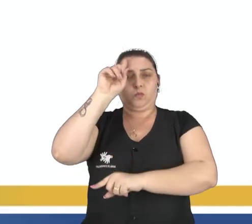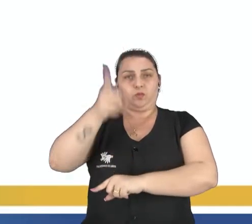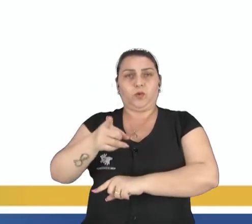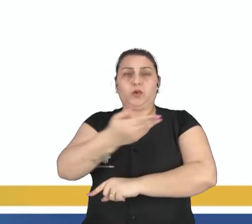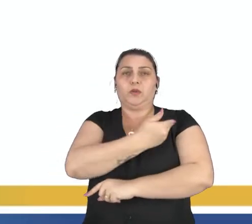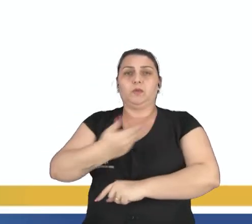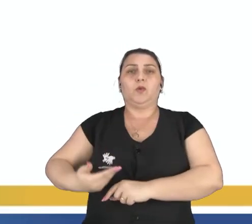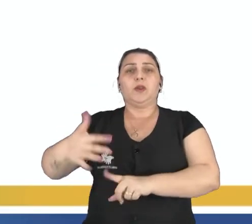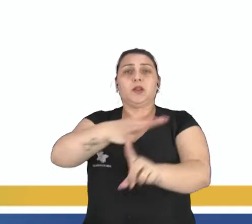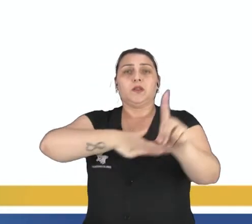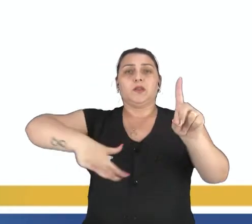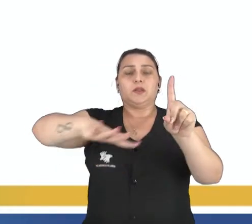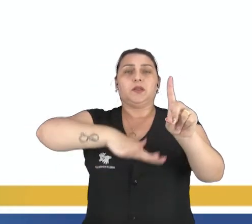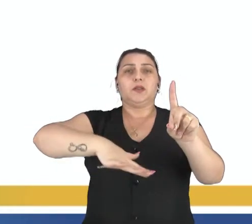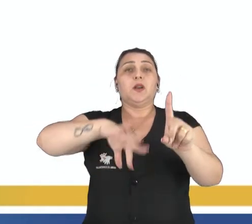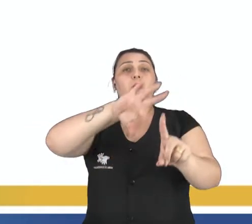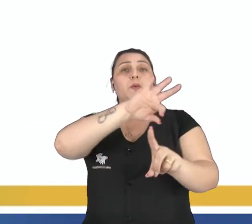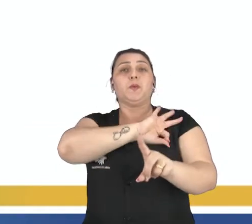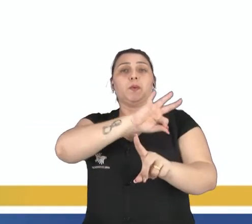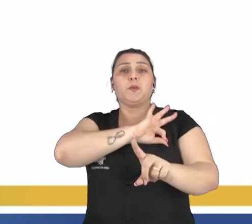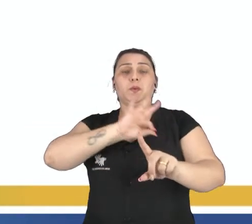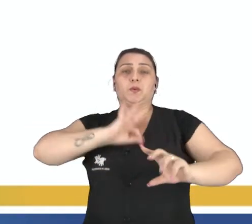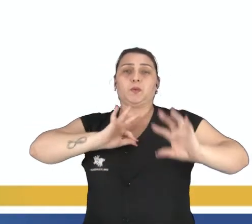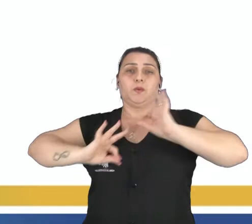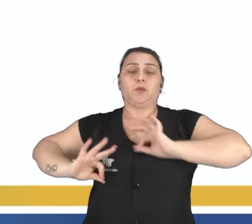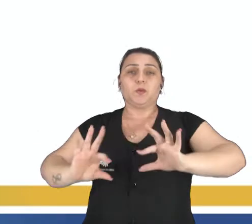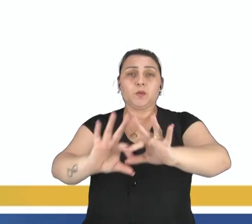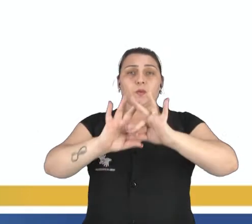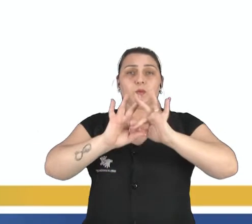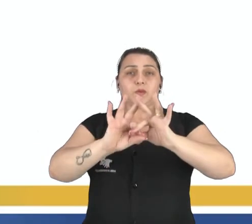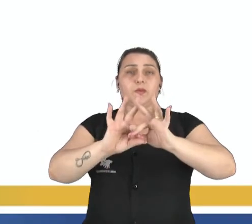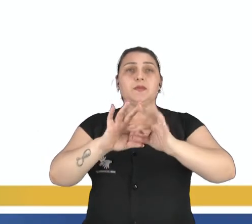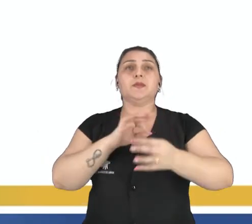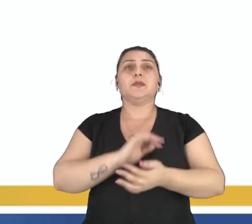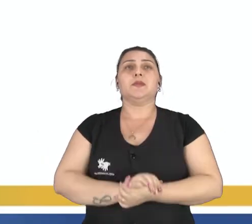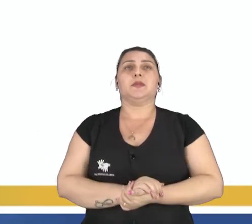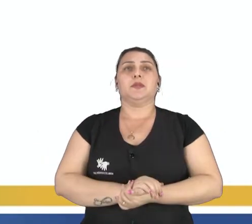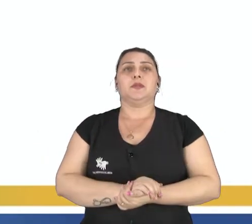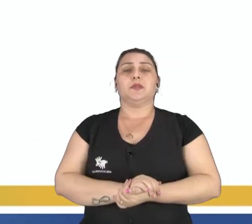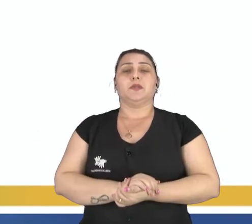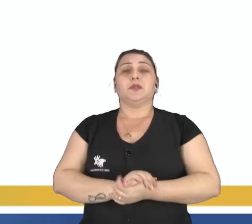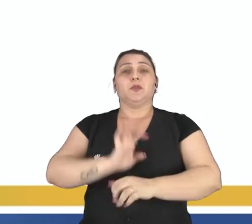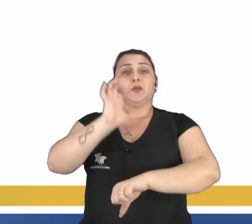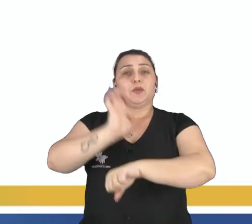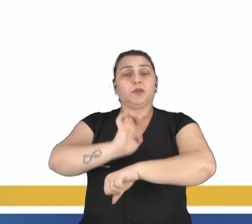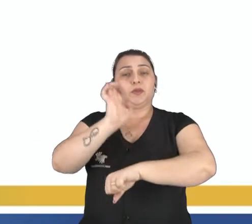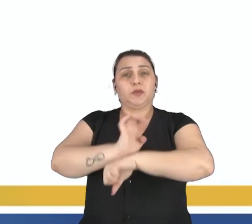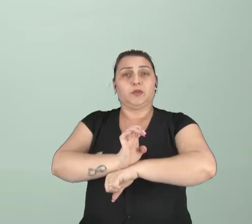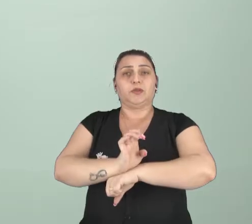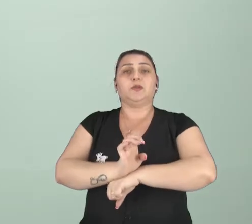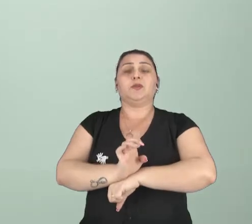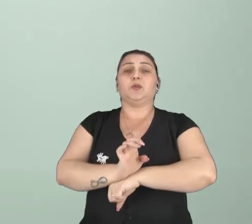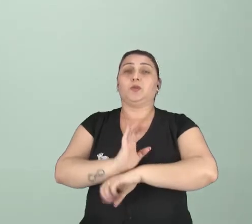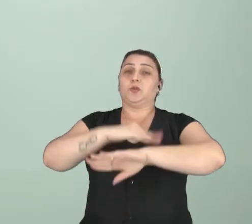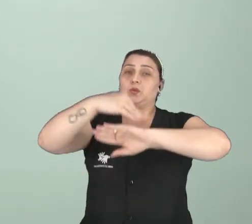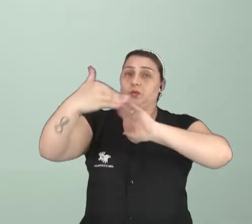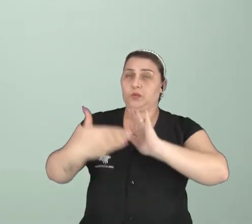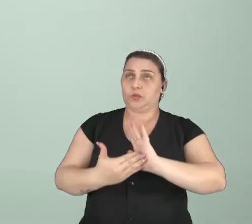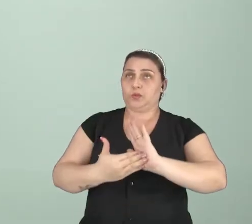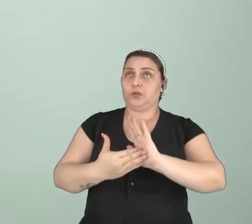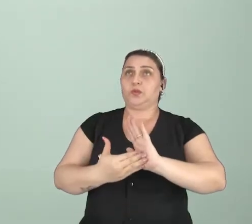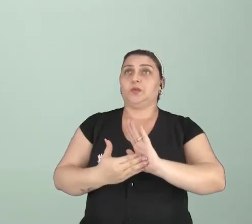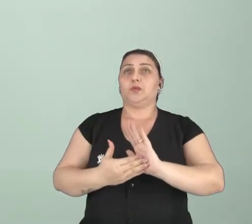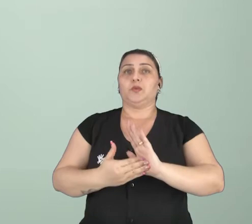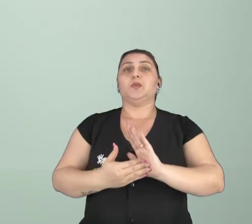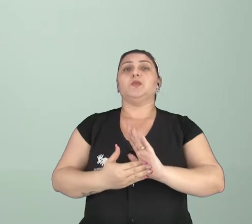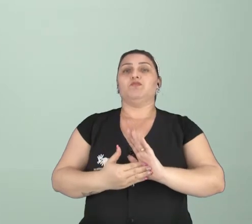na sociedade. Então, um exército unificado, certo? Um exército de todo o estado e não de cada senhor feudal. Então, a gente